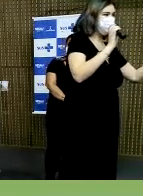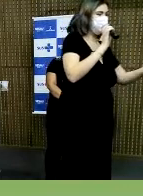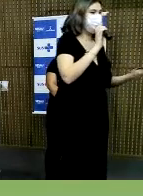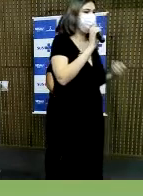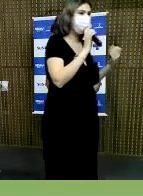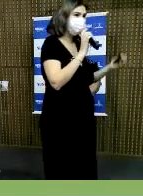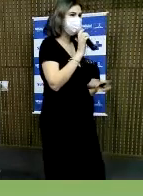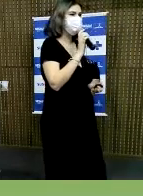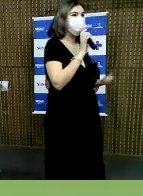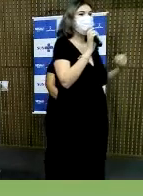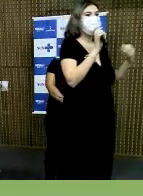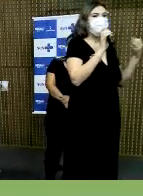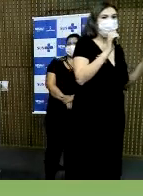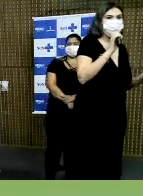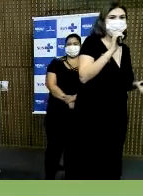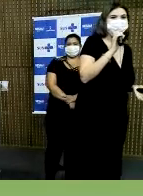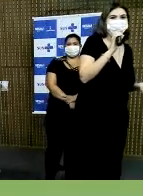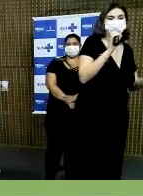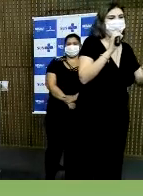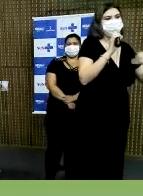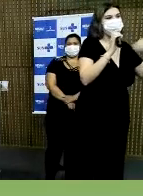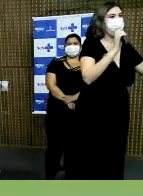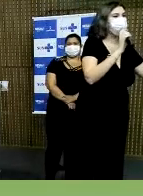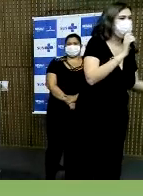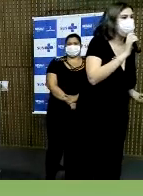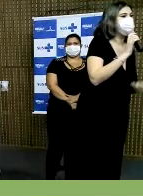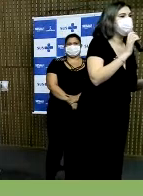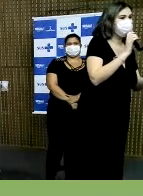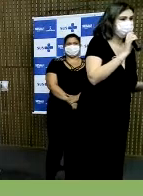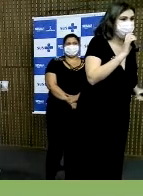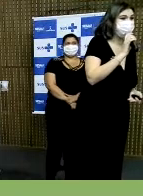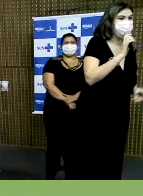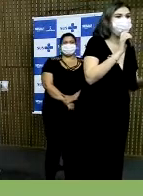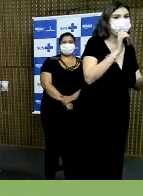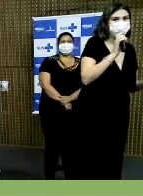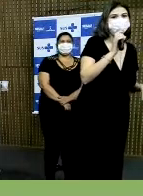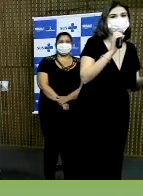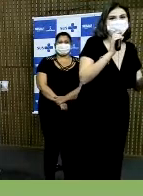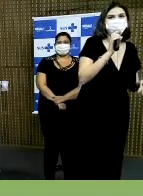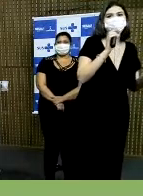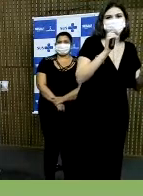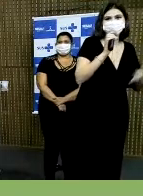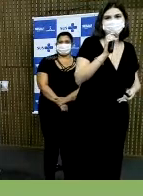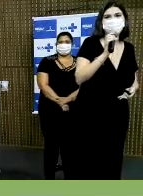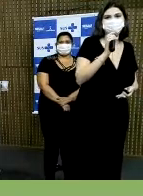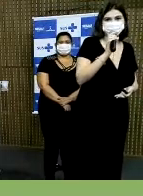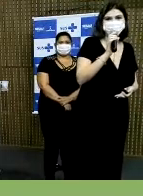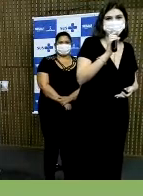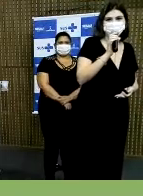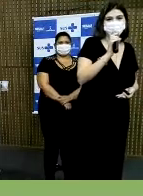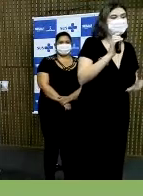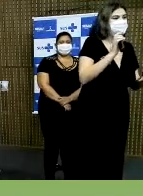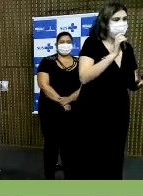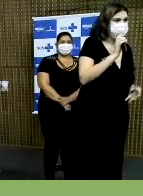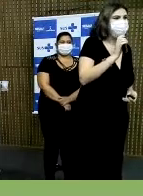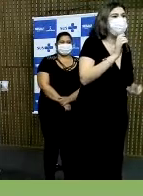Nas questões de gestantes, ou questões que eram crianças autistas com alguma dificuldade, nós continuávamos o agendamento de